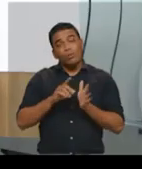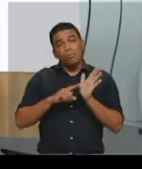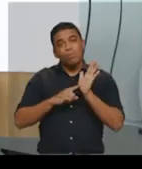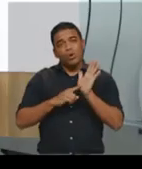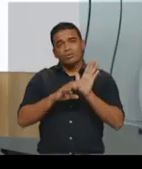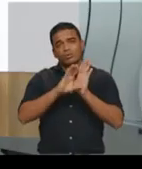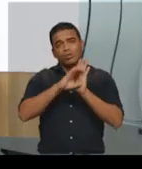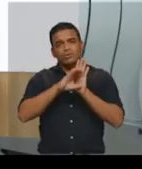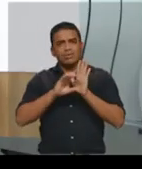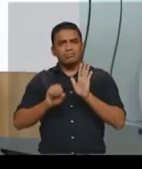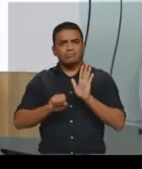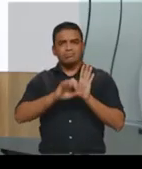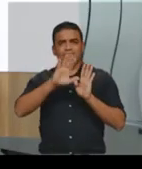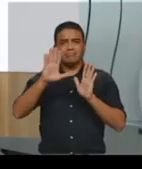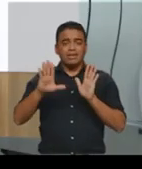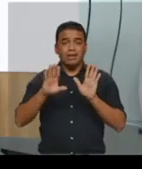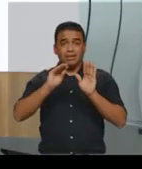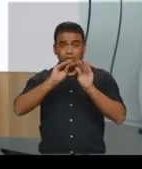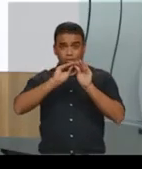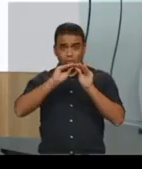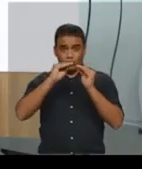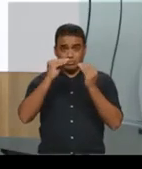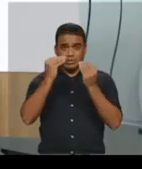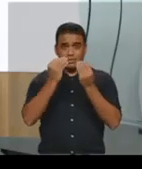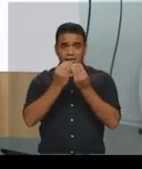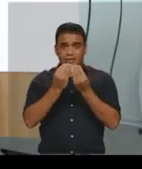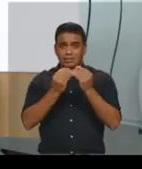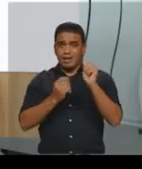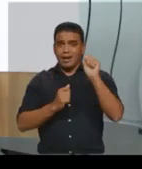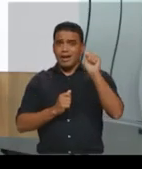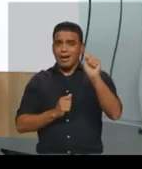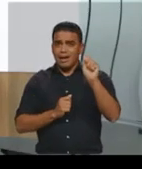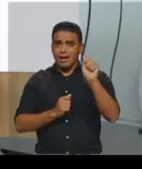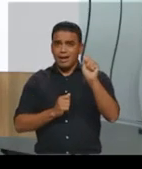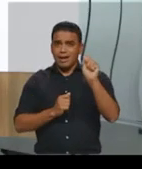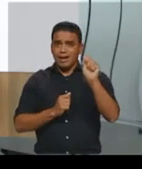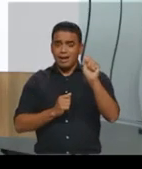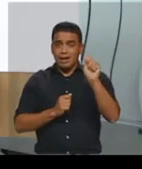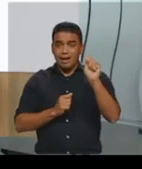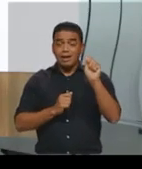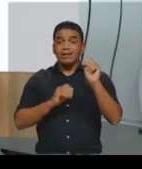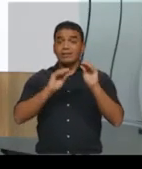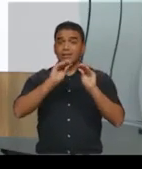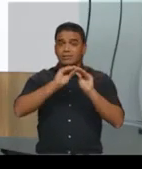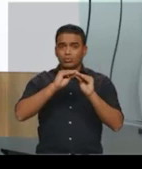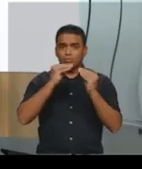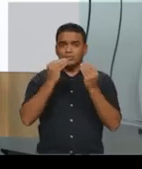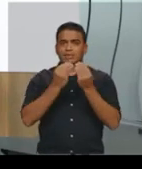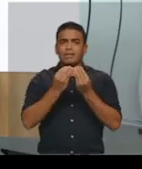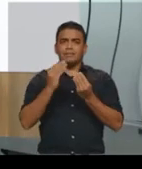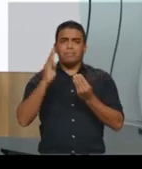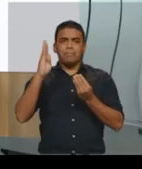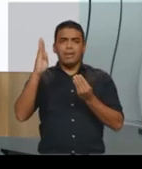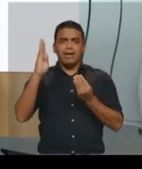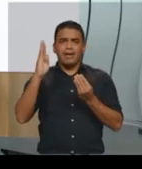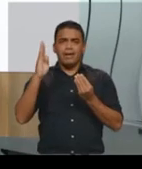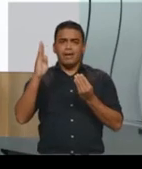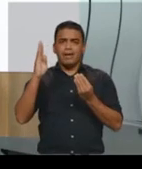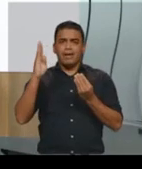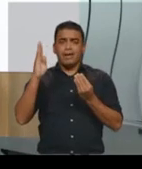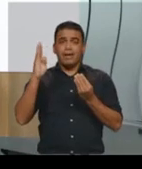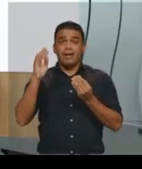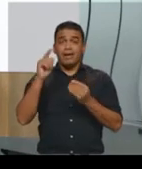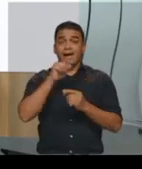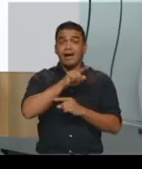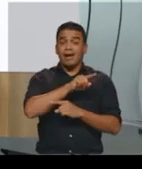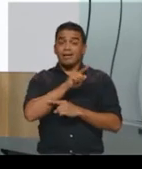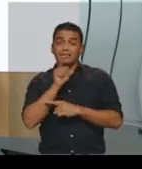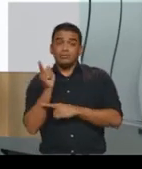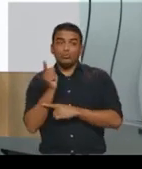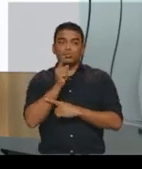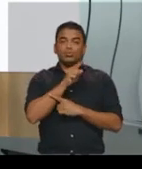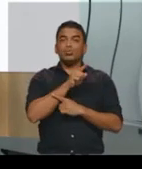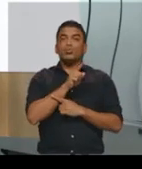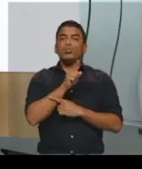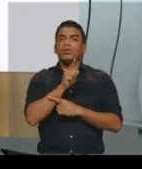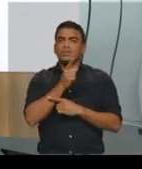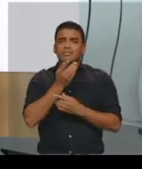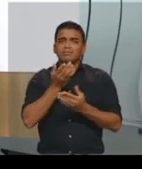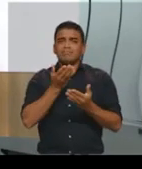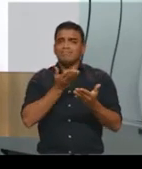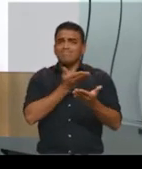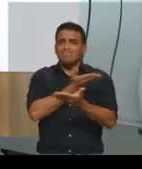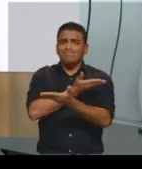generalizada. Então, eu tenho a substância A e a substância B. As duas irão reagir e formar